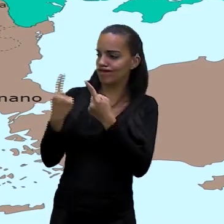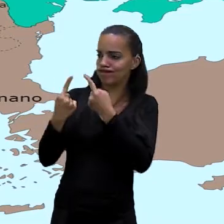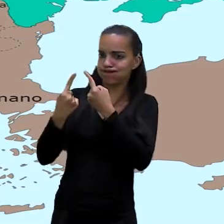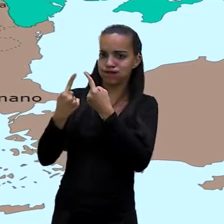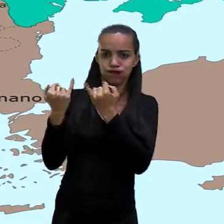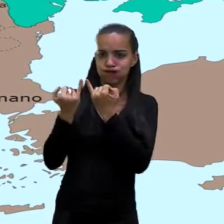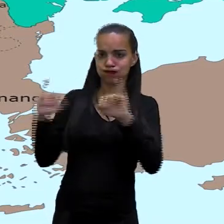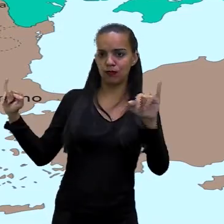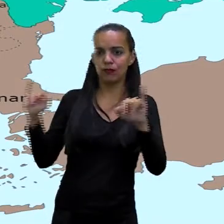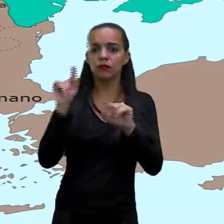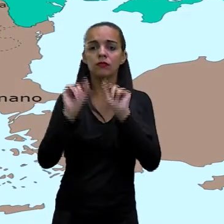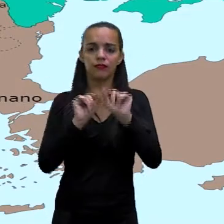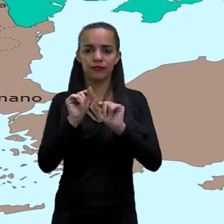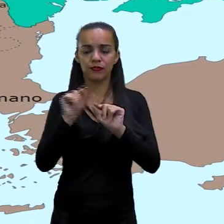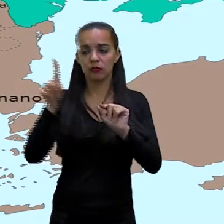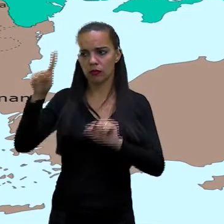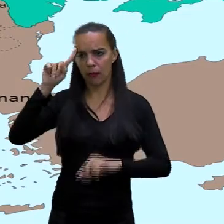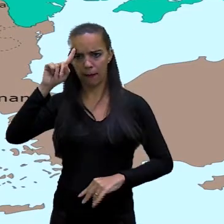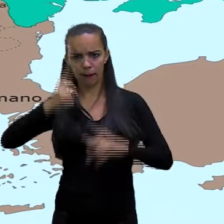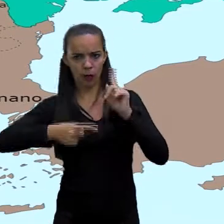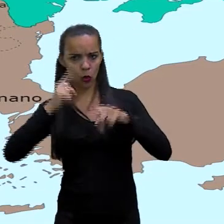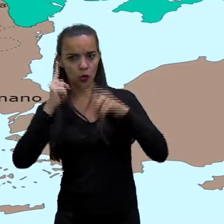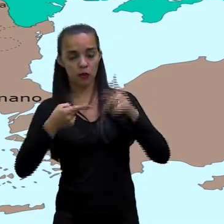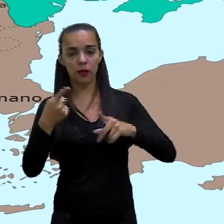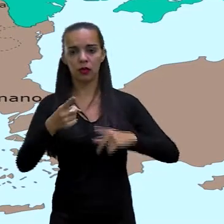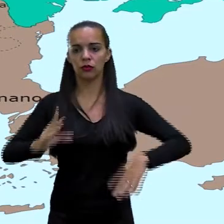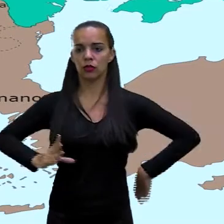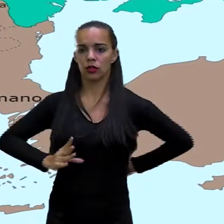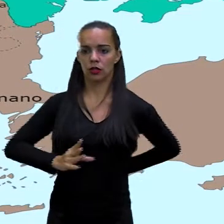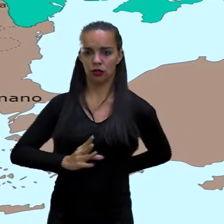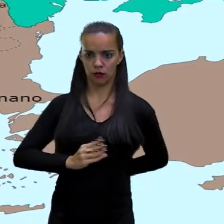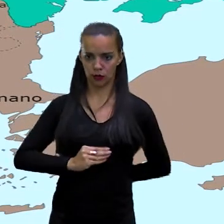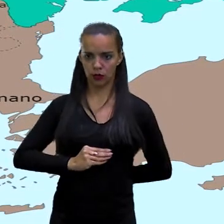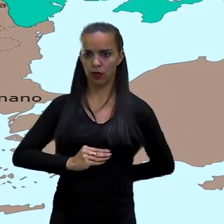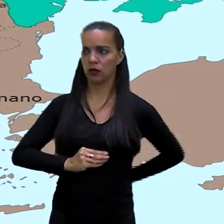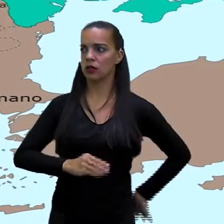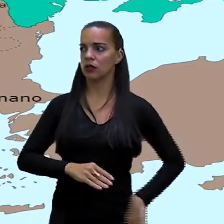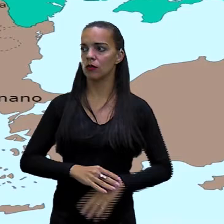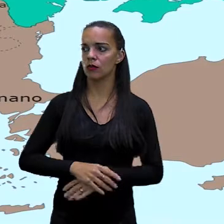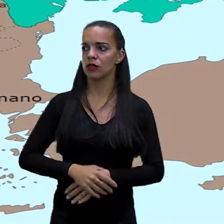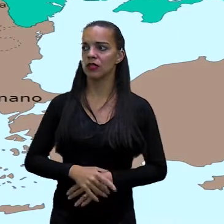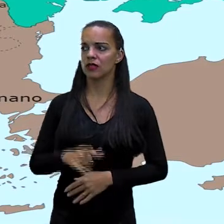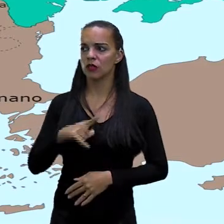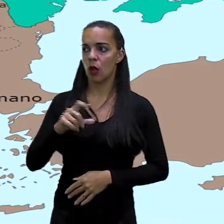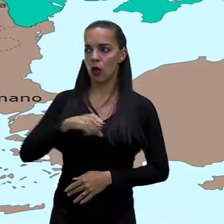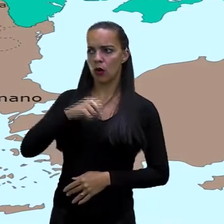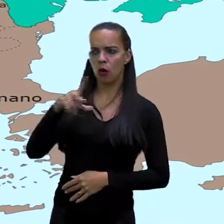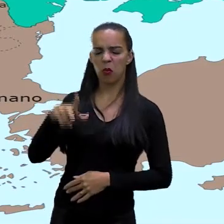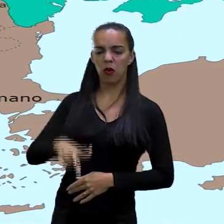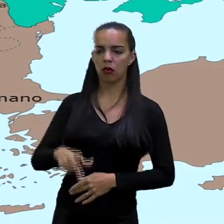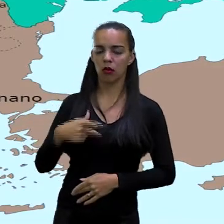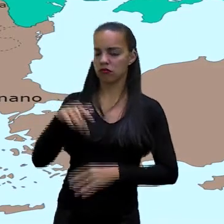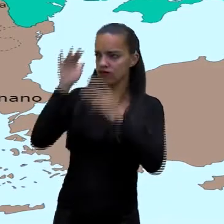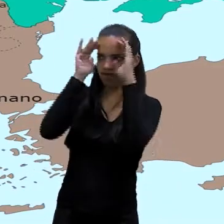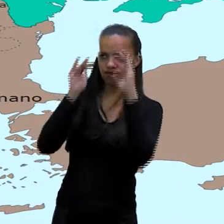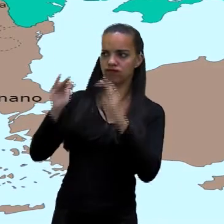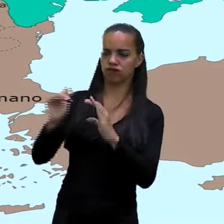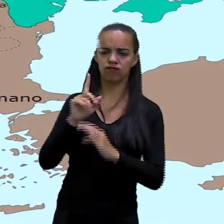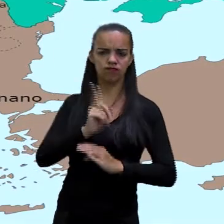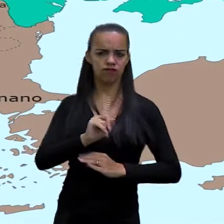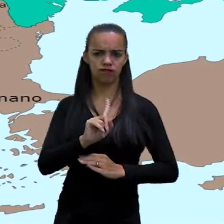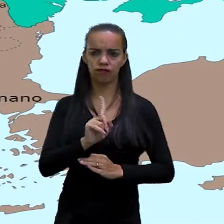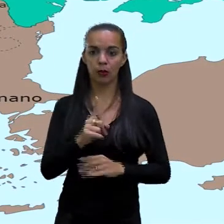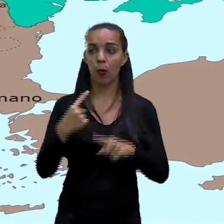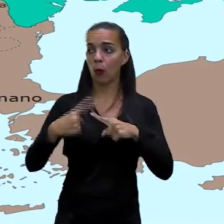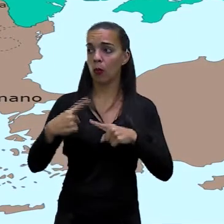quem desobedecesse o seu comando seria invadido pelo exército francês. Portugal desobedeceu a essas